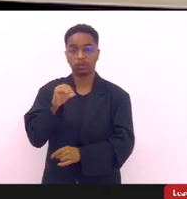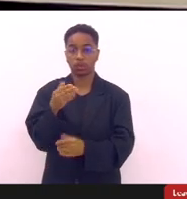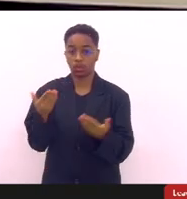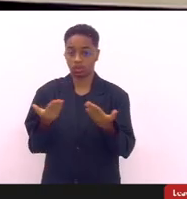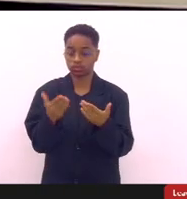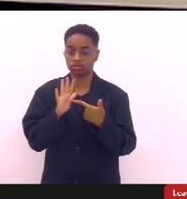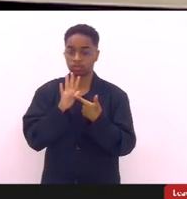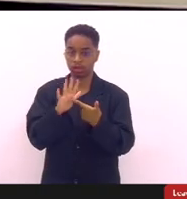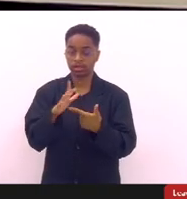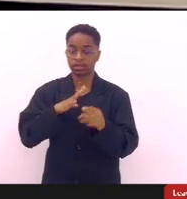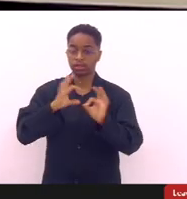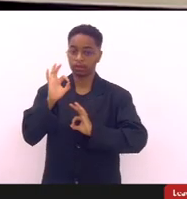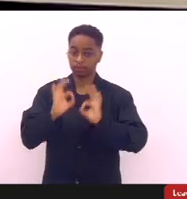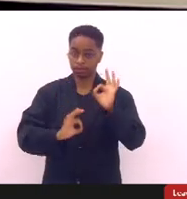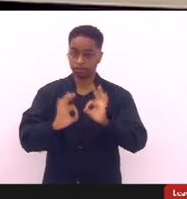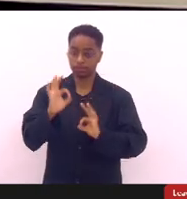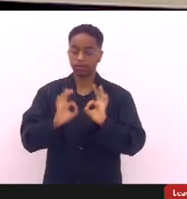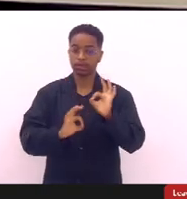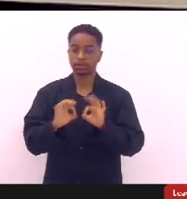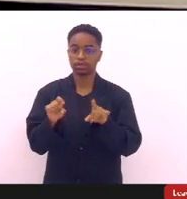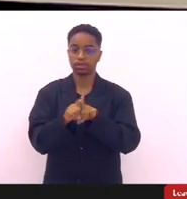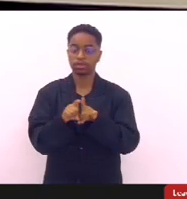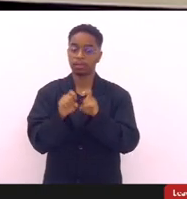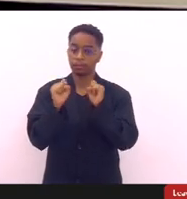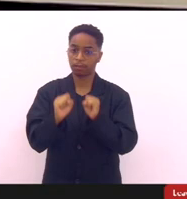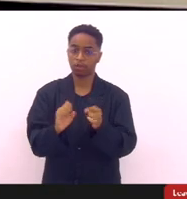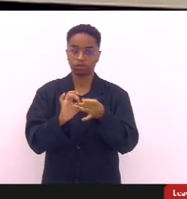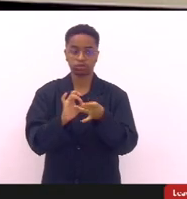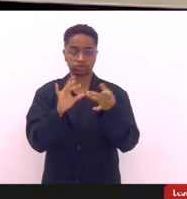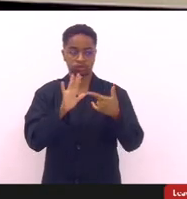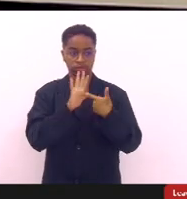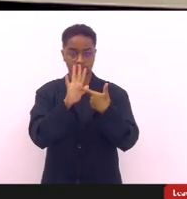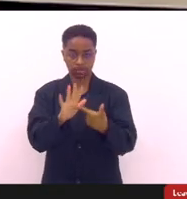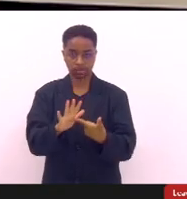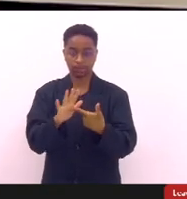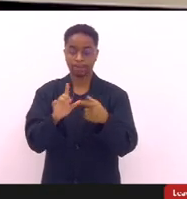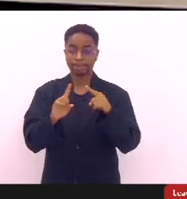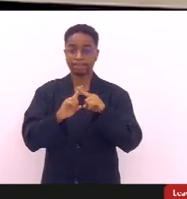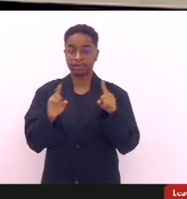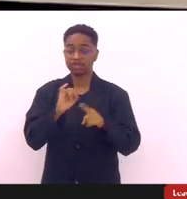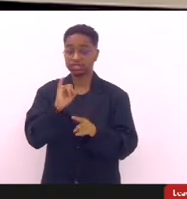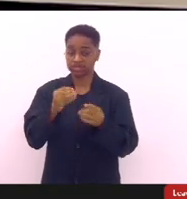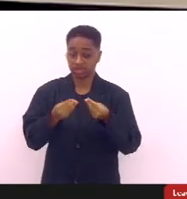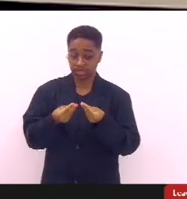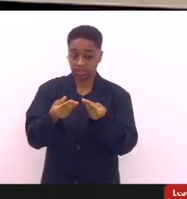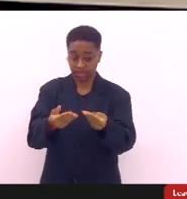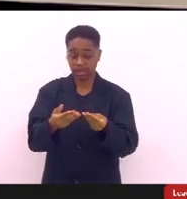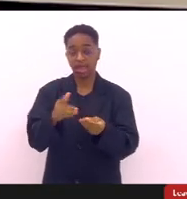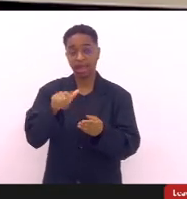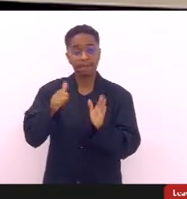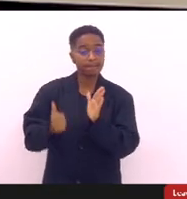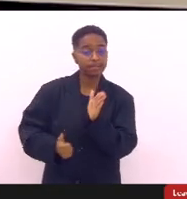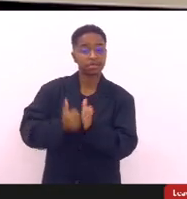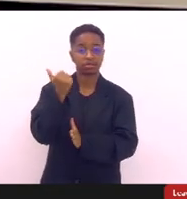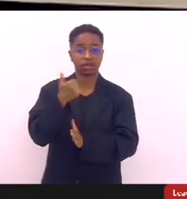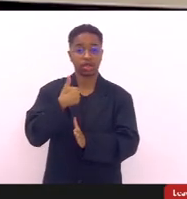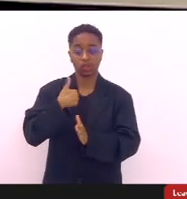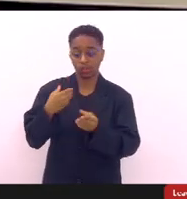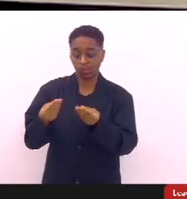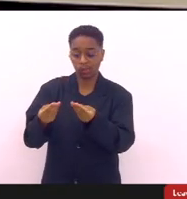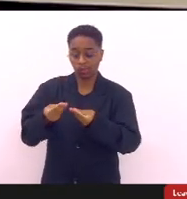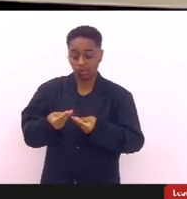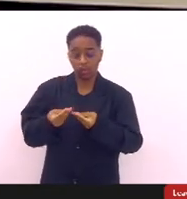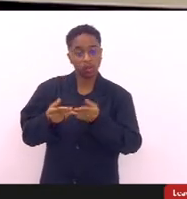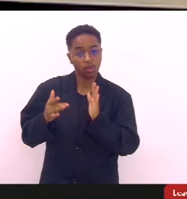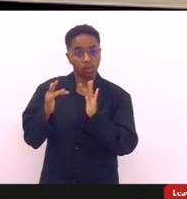há um plano, que esse plano pode ser disponibilizado. Se ele for disponibilizado, vai ser a primeira vez que eu terei acesso